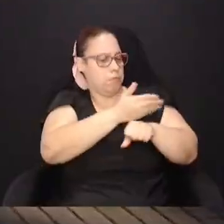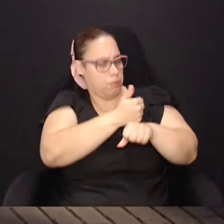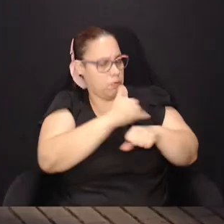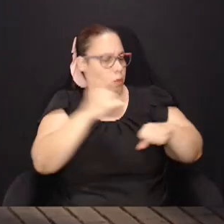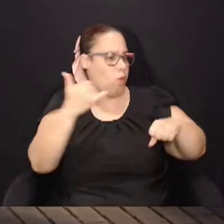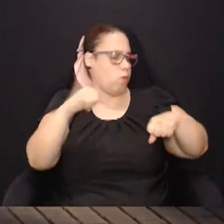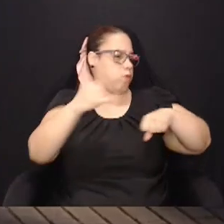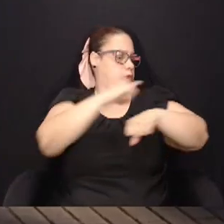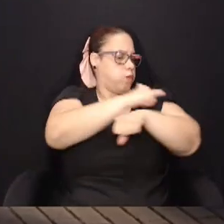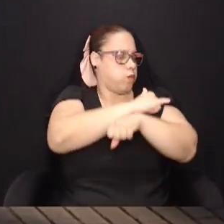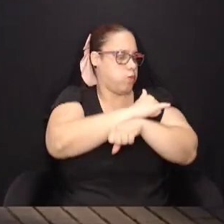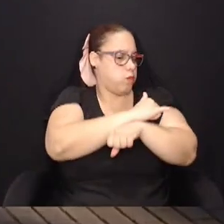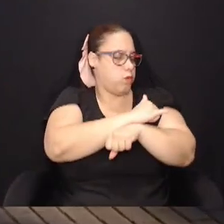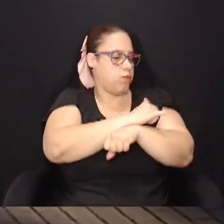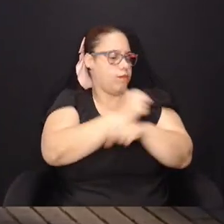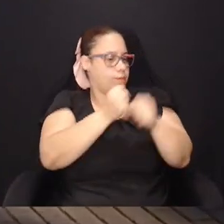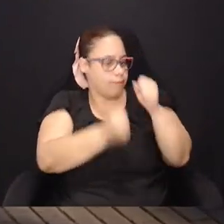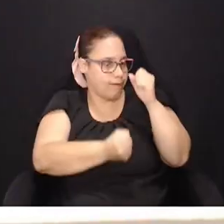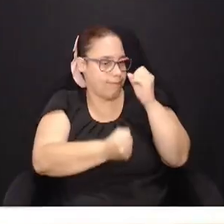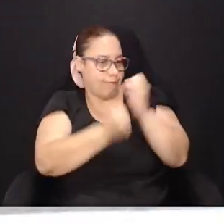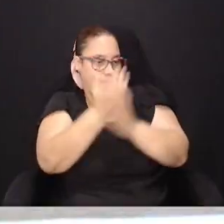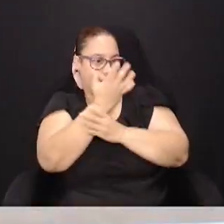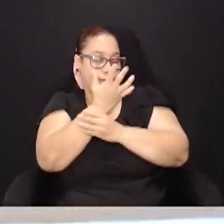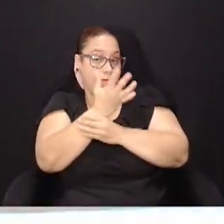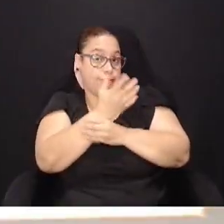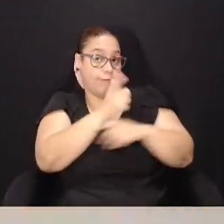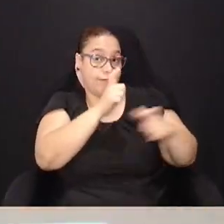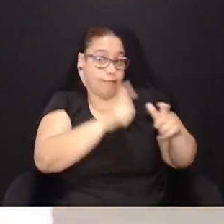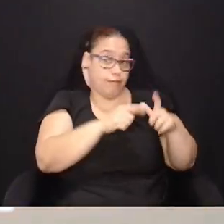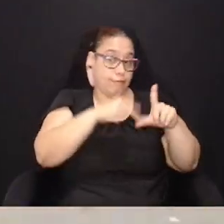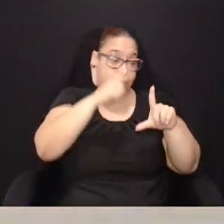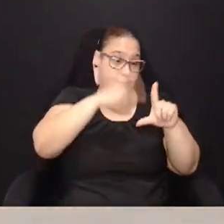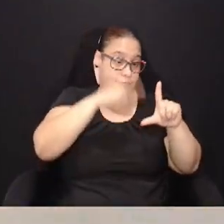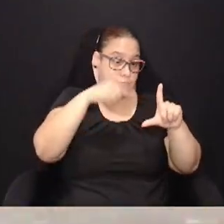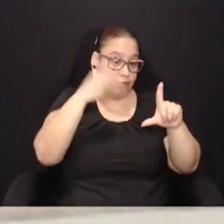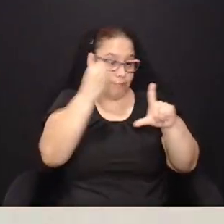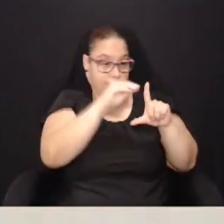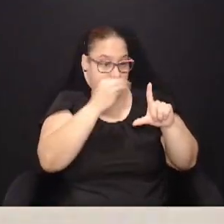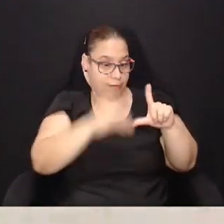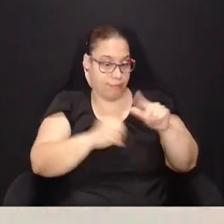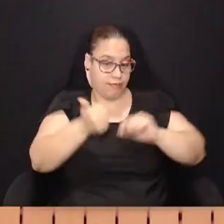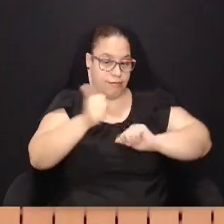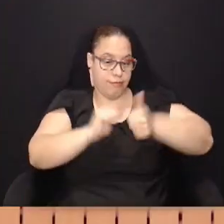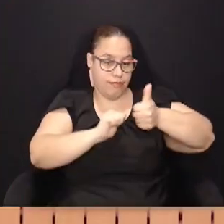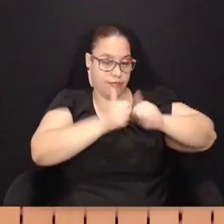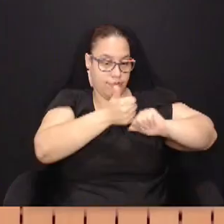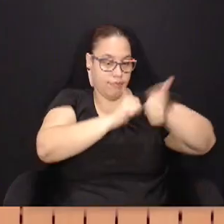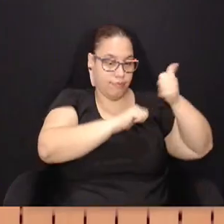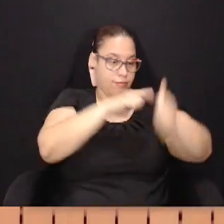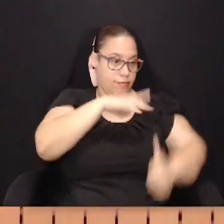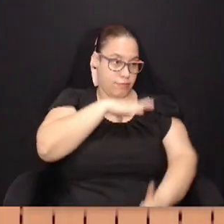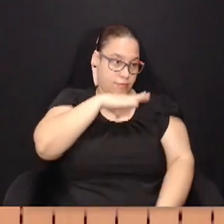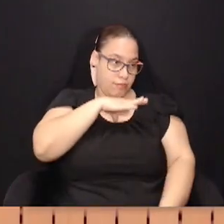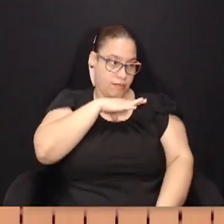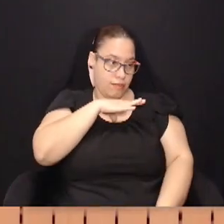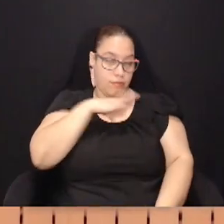e a criação de um banco de dados para monitoramento dos casos na cidade. Como